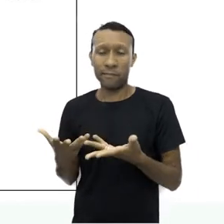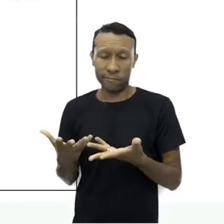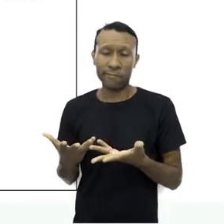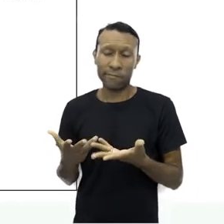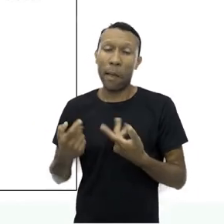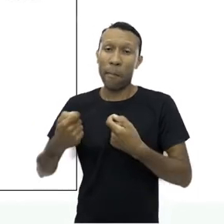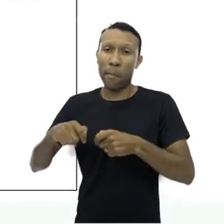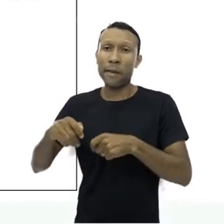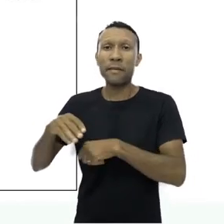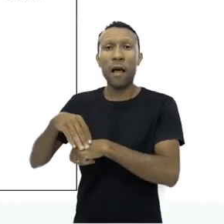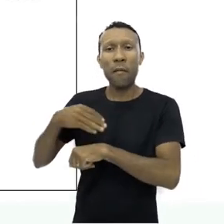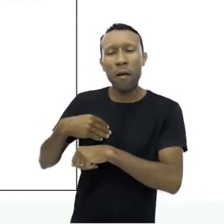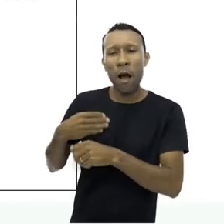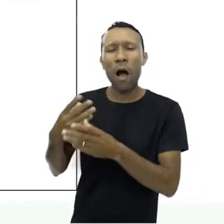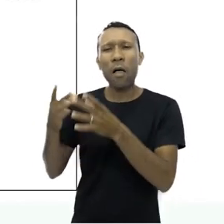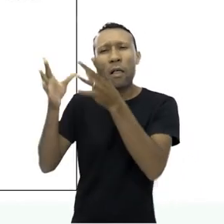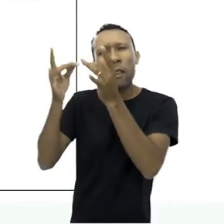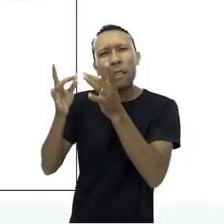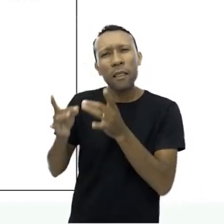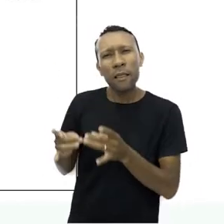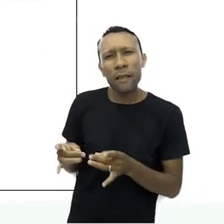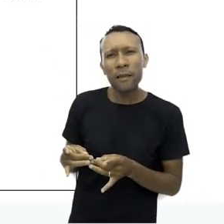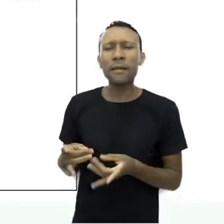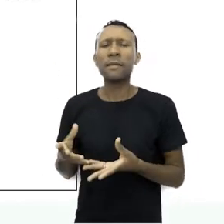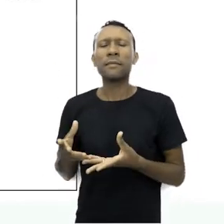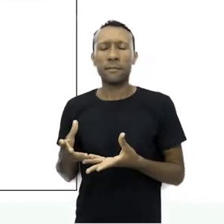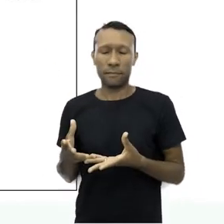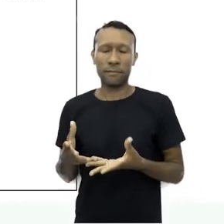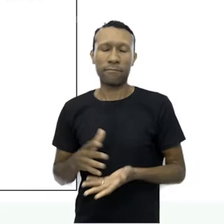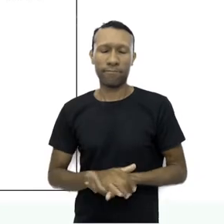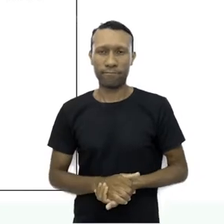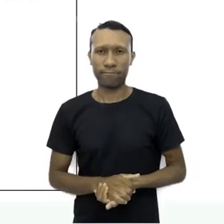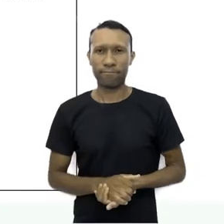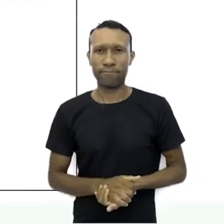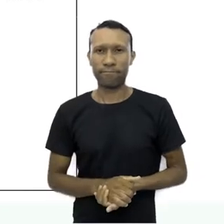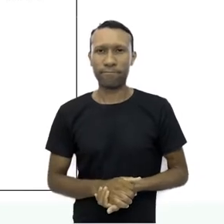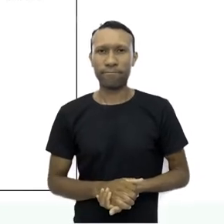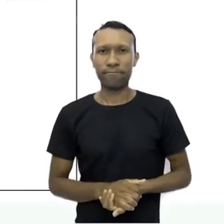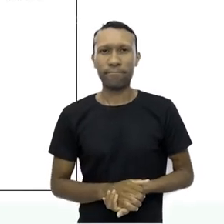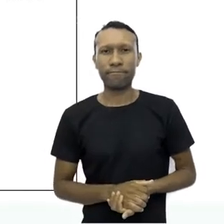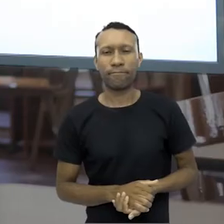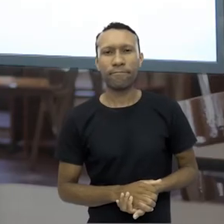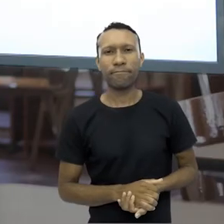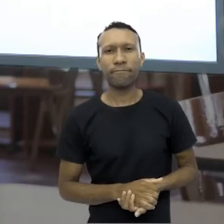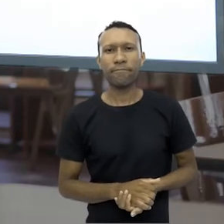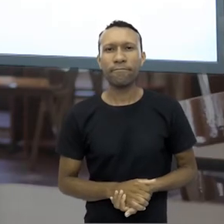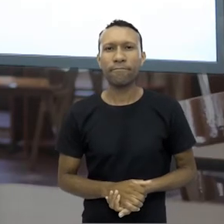terreno e ter as medidas também da área construída, que nesse caso é uma casa, tá certo?